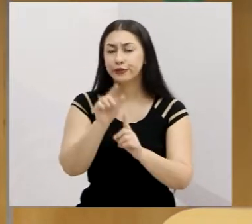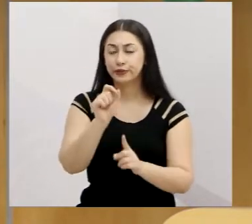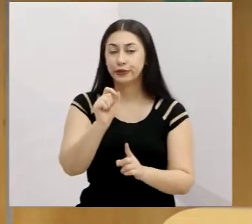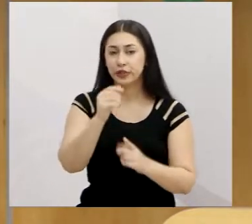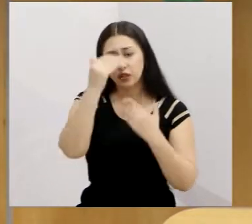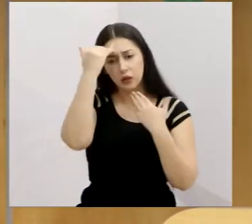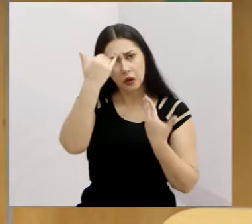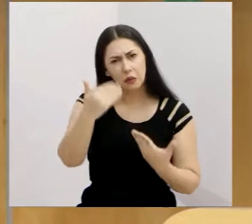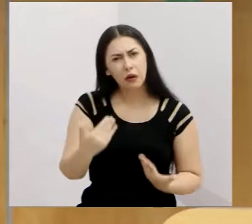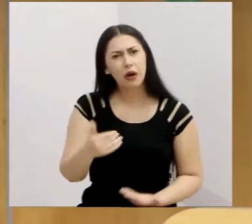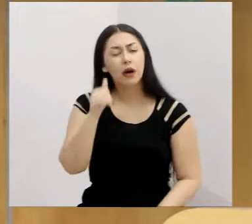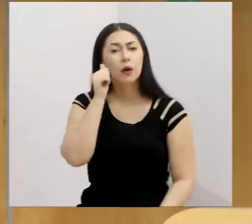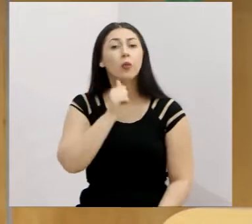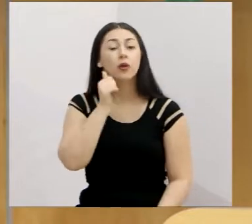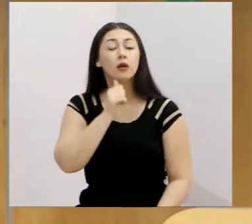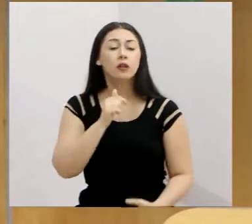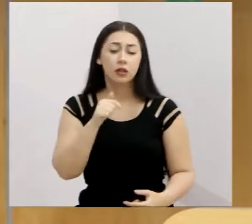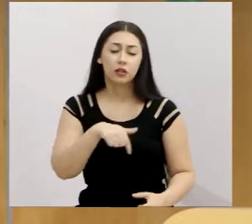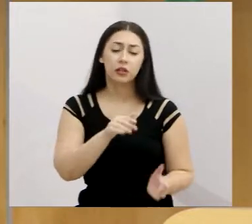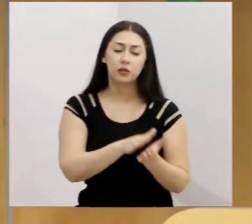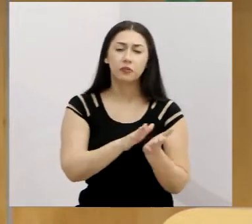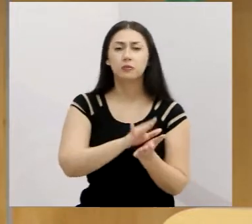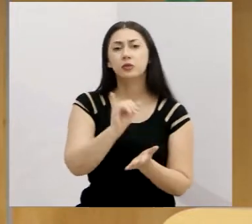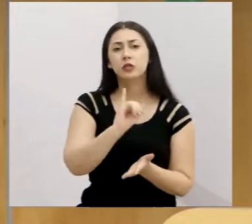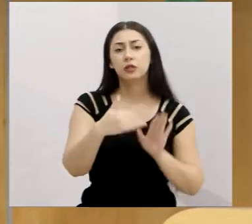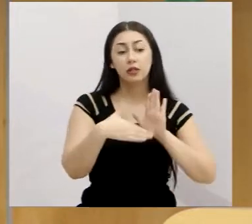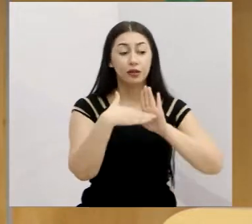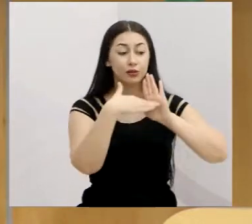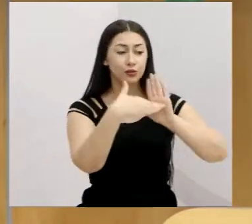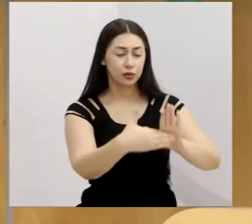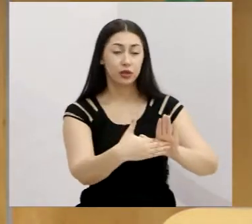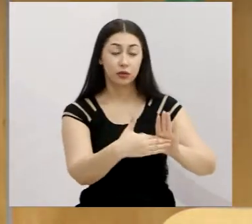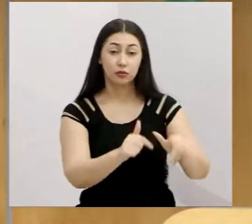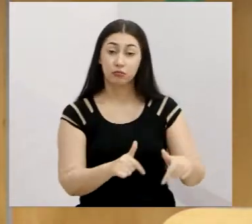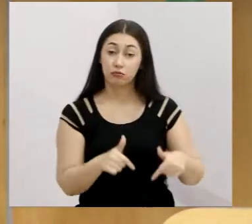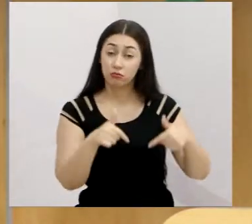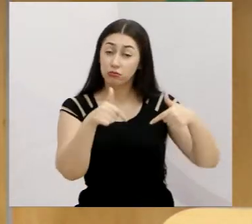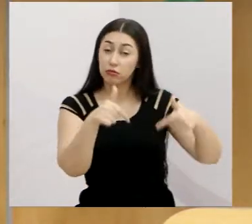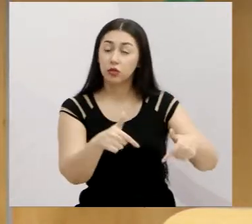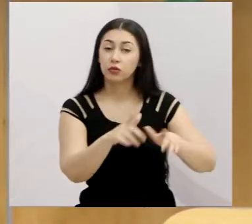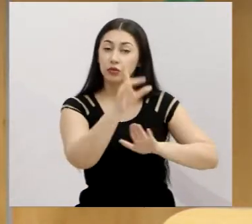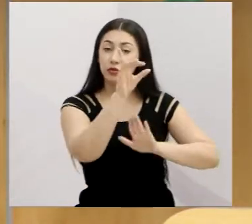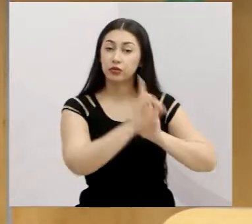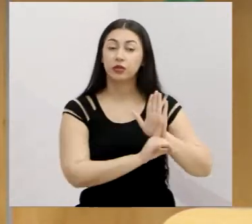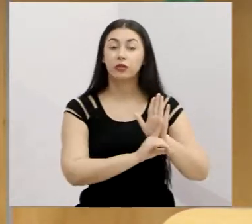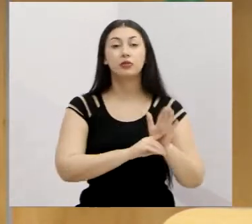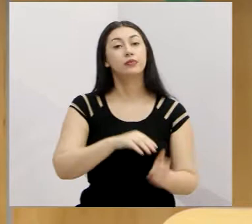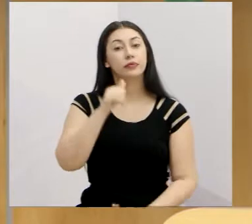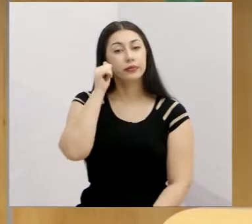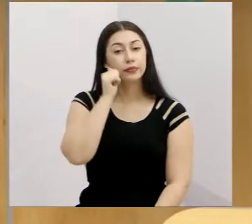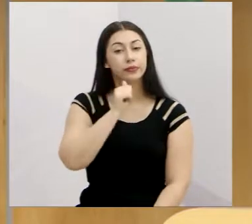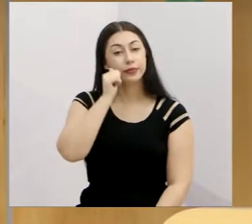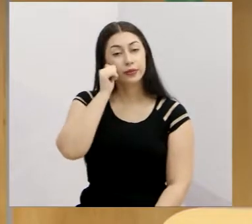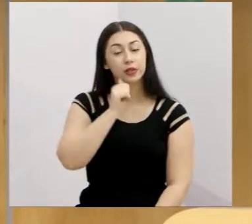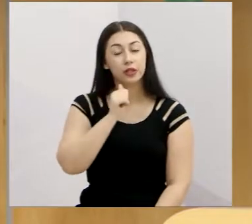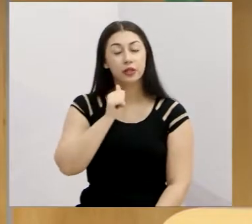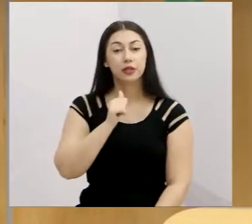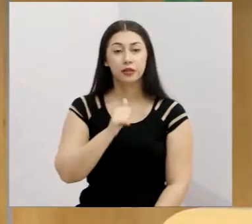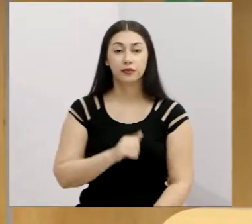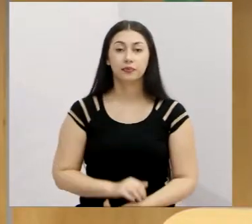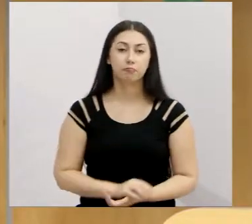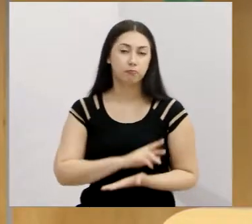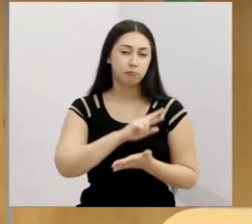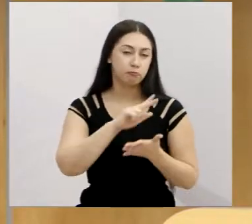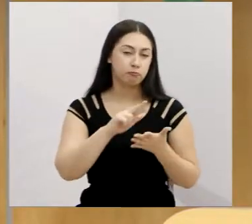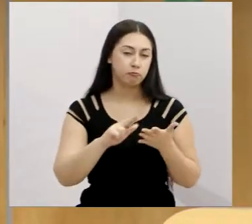mulheres que no município tenham oferecido contribuição relevante a defesa dos direitos da mulher e